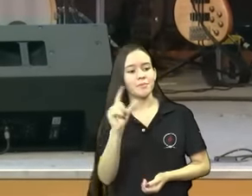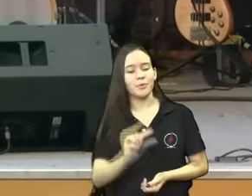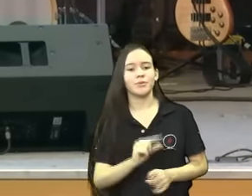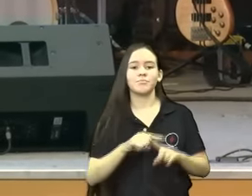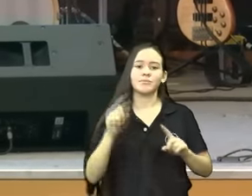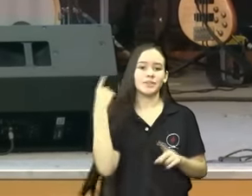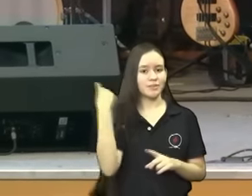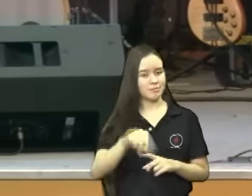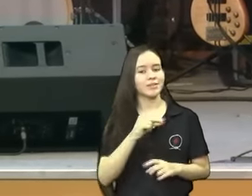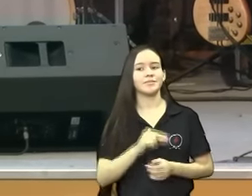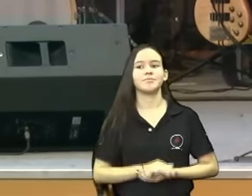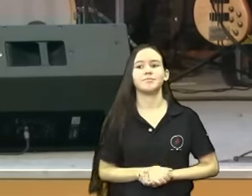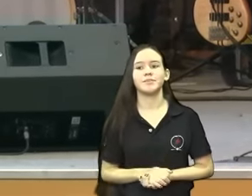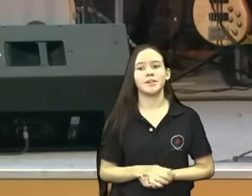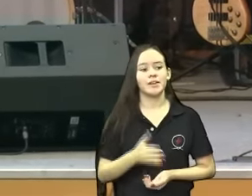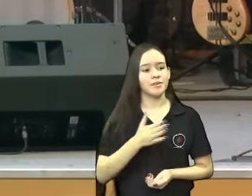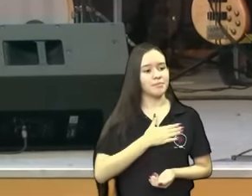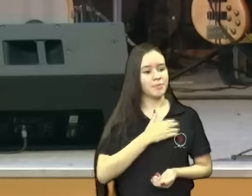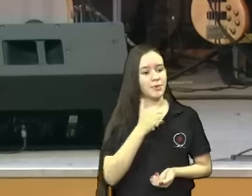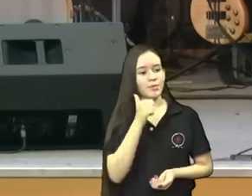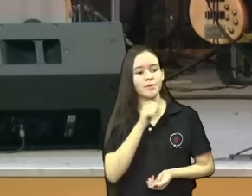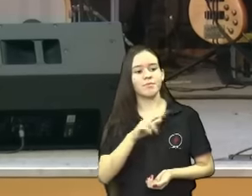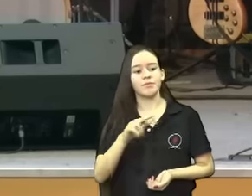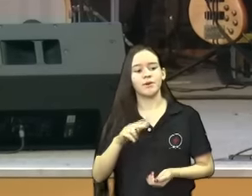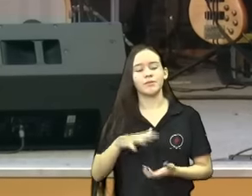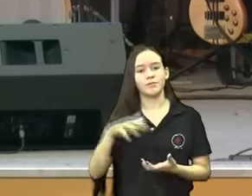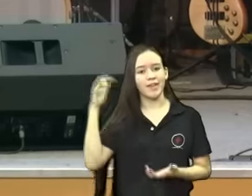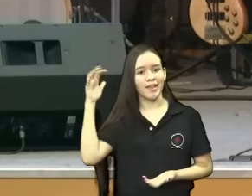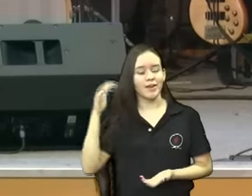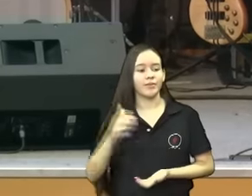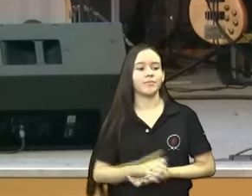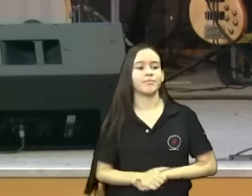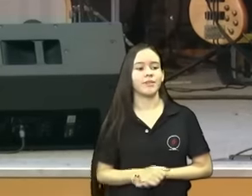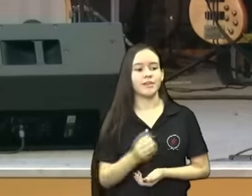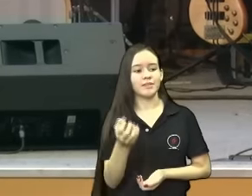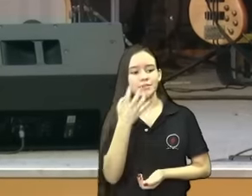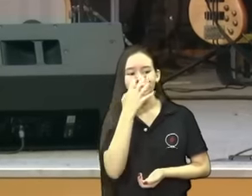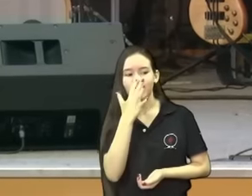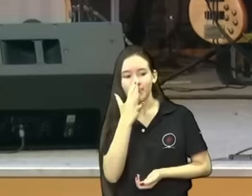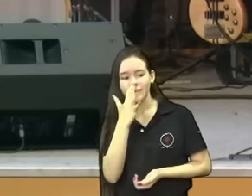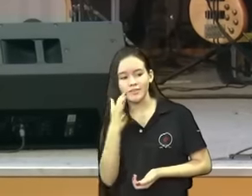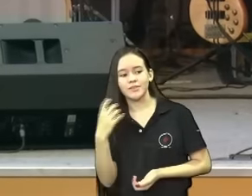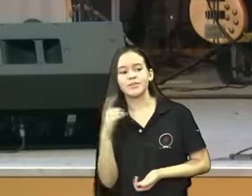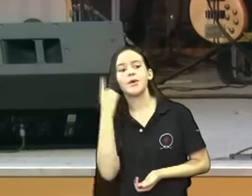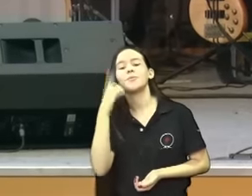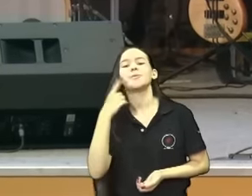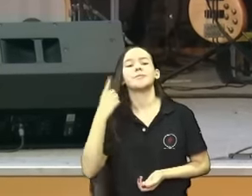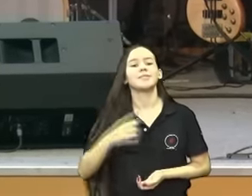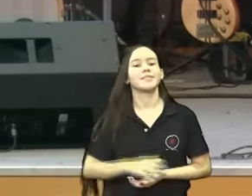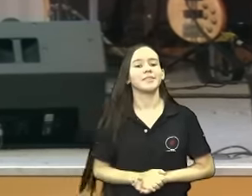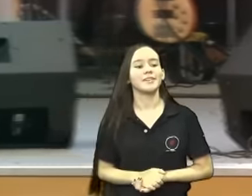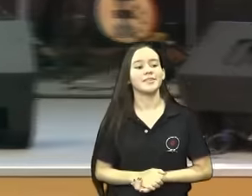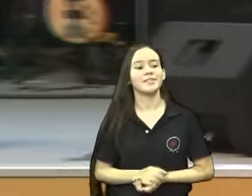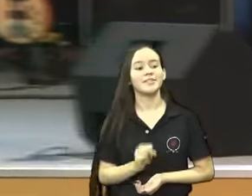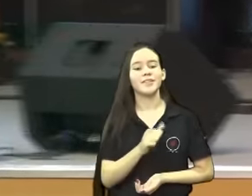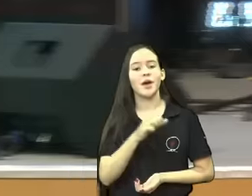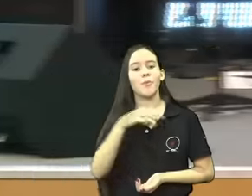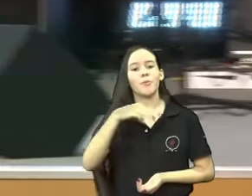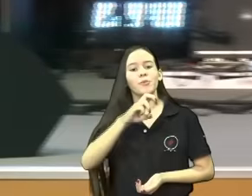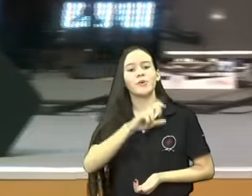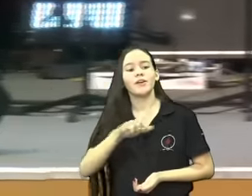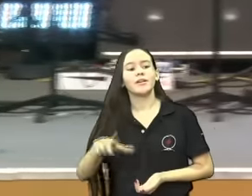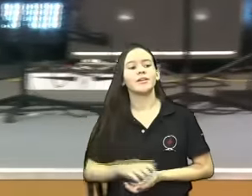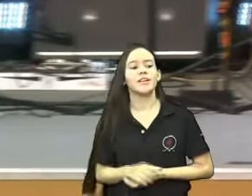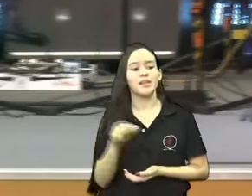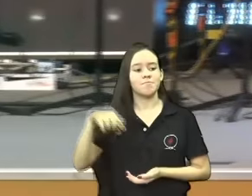põe a meu irmão mais velho para me assistindo o Deputado Samuel Malafaia esse tomou